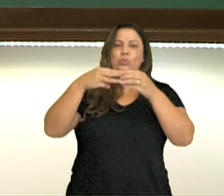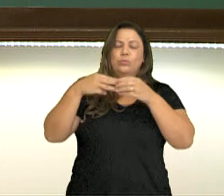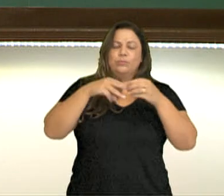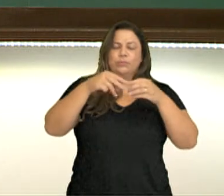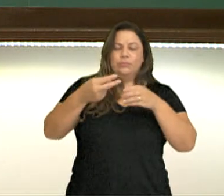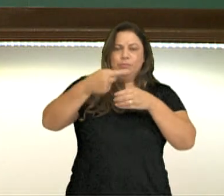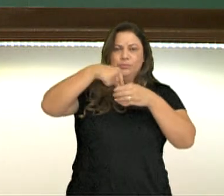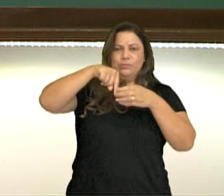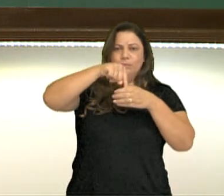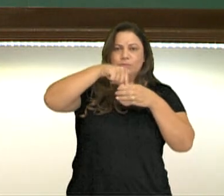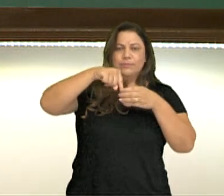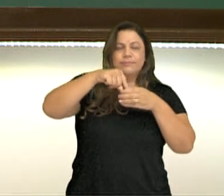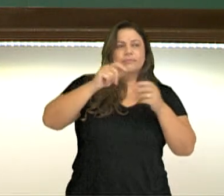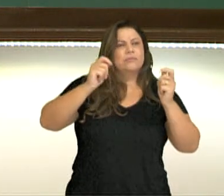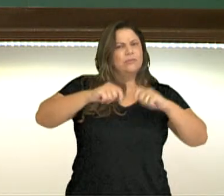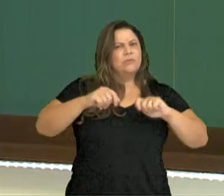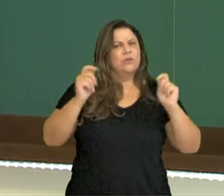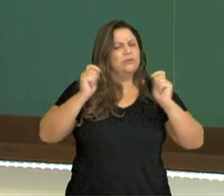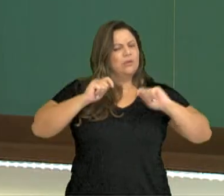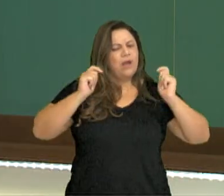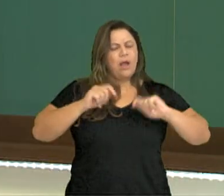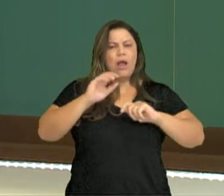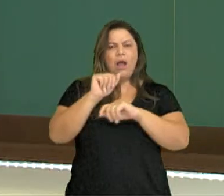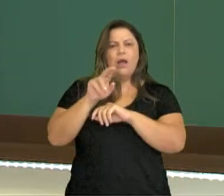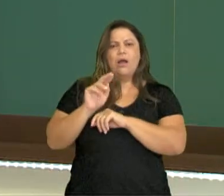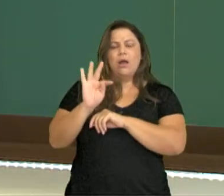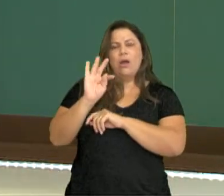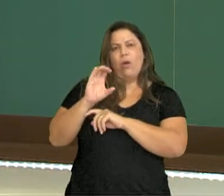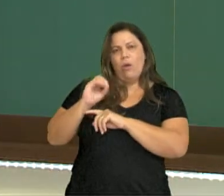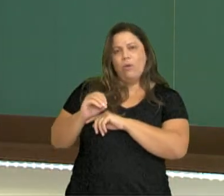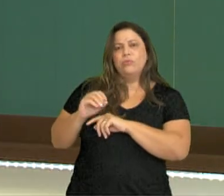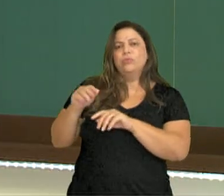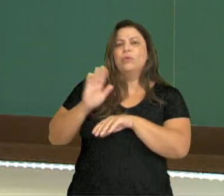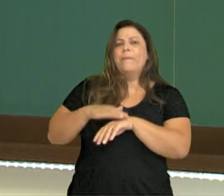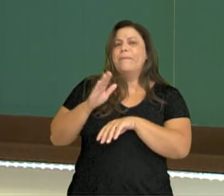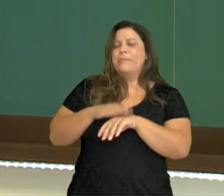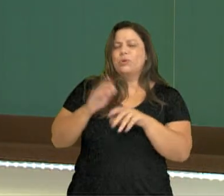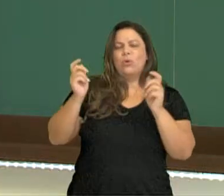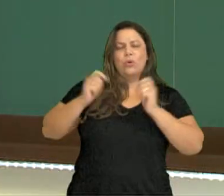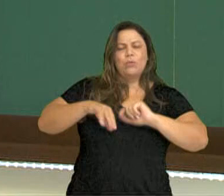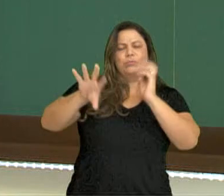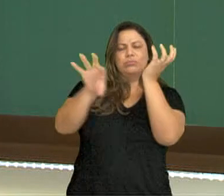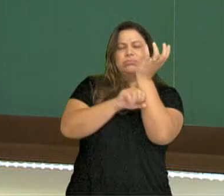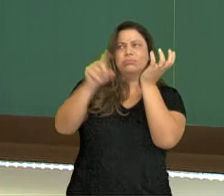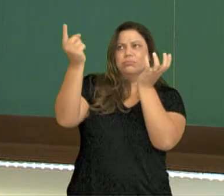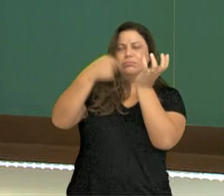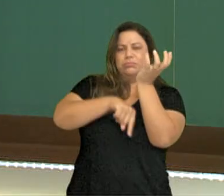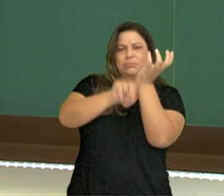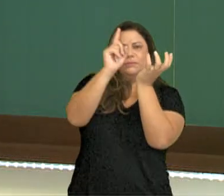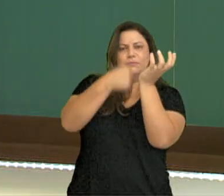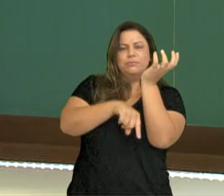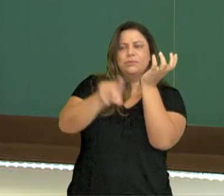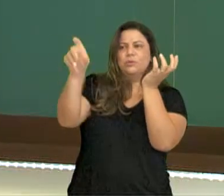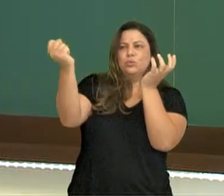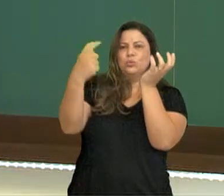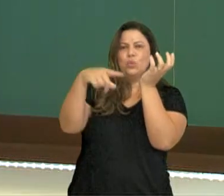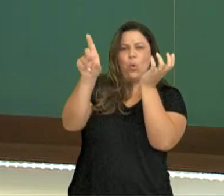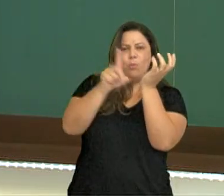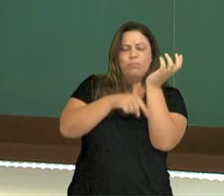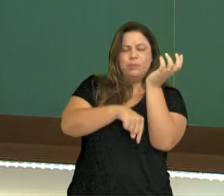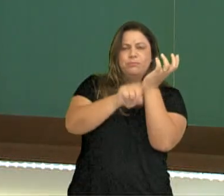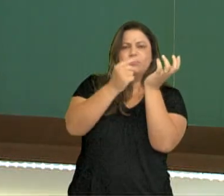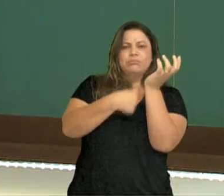nuclear. Elas podem ser autotróficas, que é o processo de realização de fotossíntese, ou mixotróficas. O que é